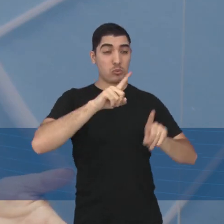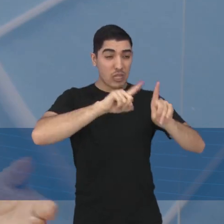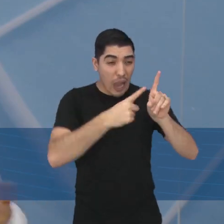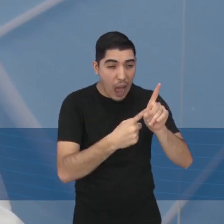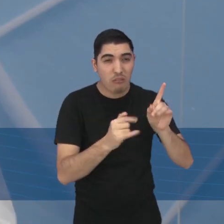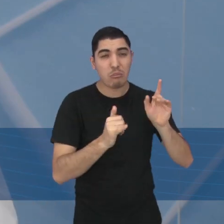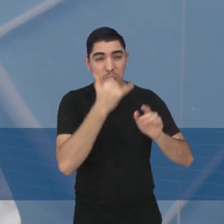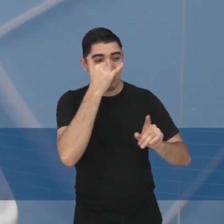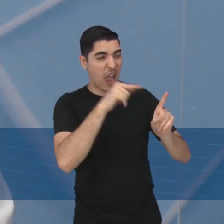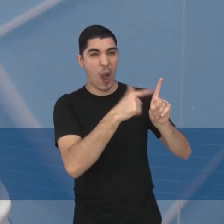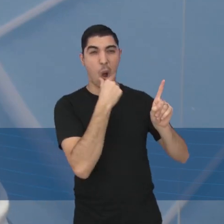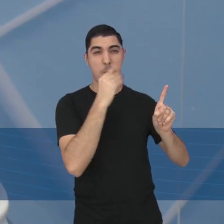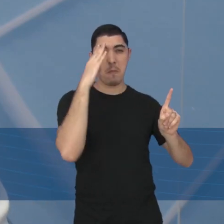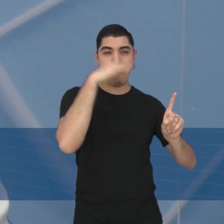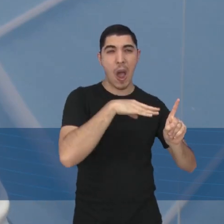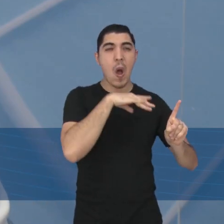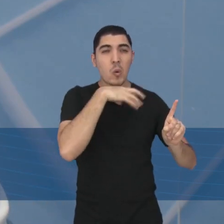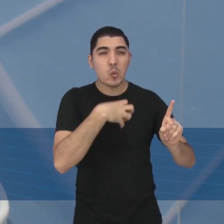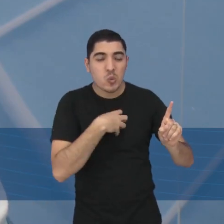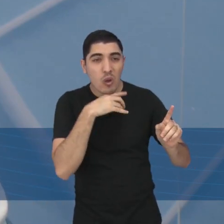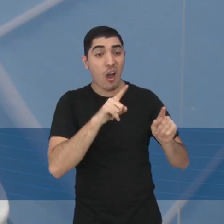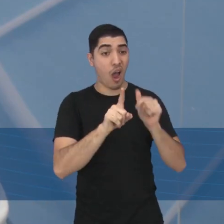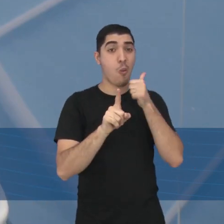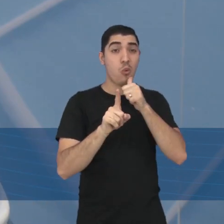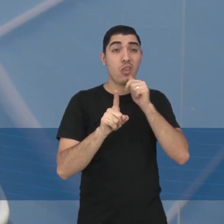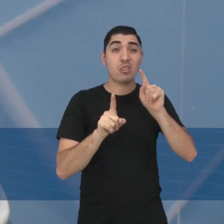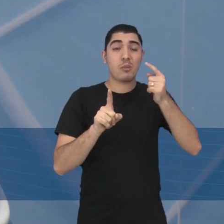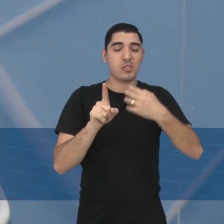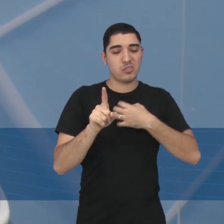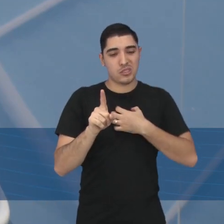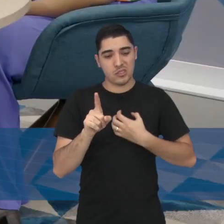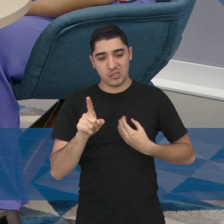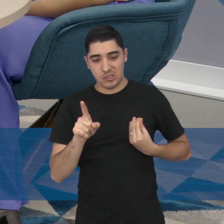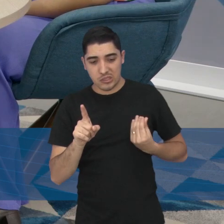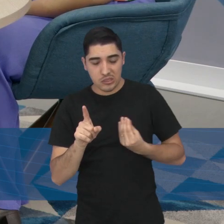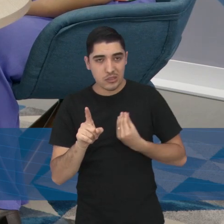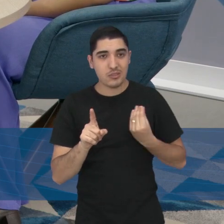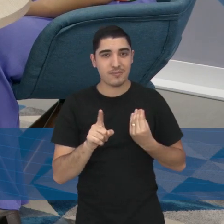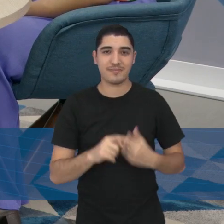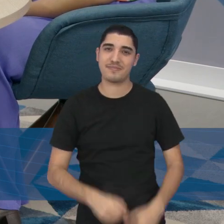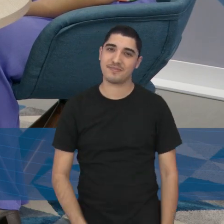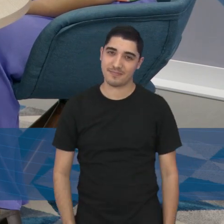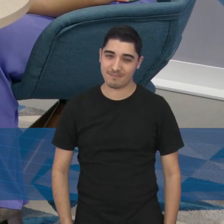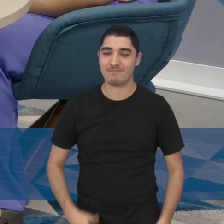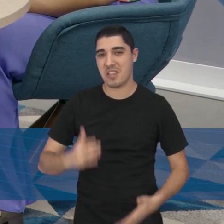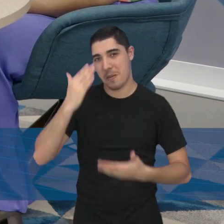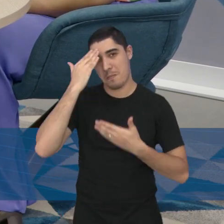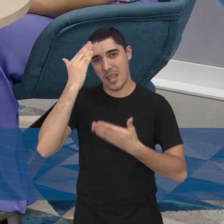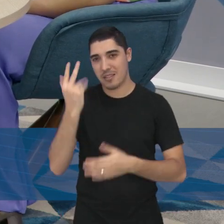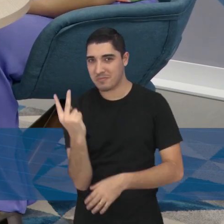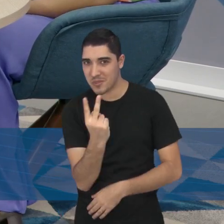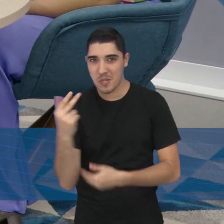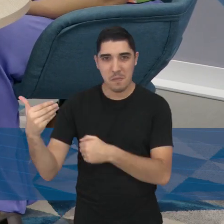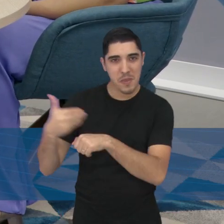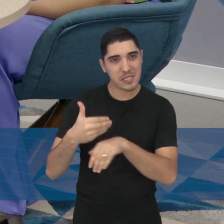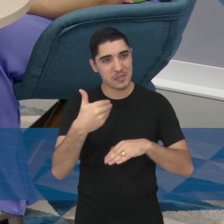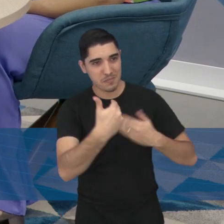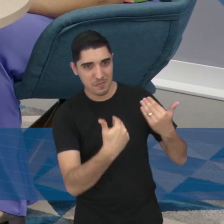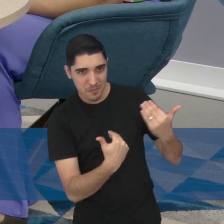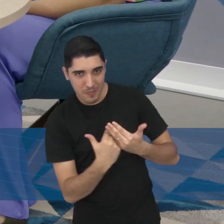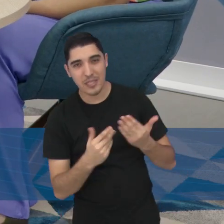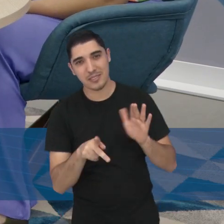filho, e aí a mulher fica numa situação muitas vezes difícil. Muito obrigada, então, pela participação de vocês. Eu